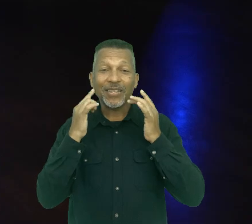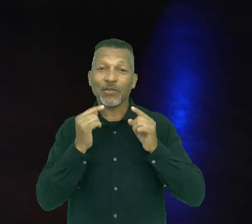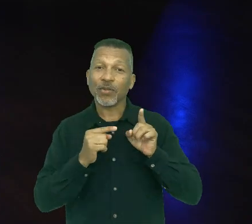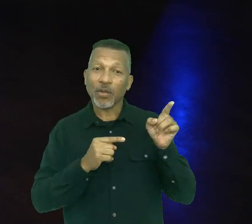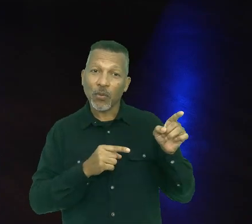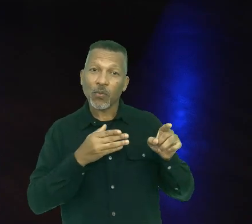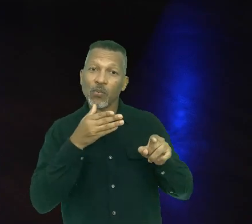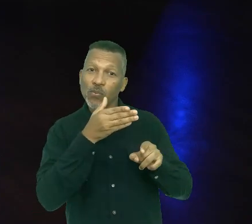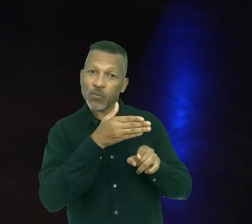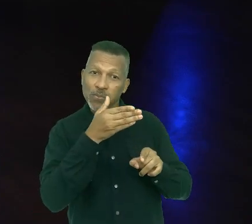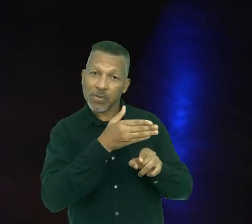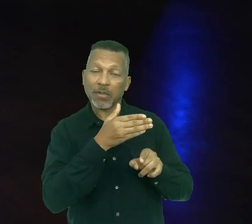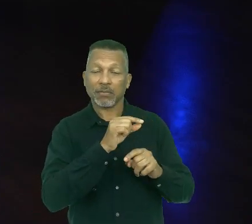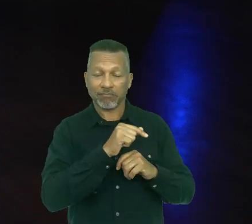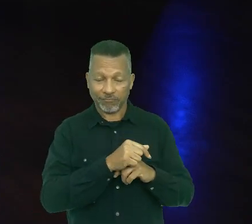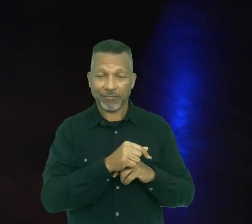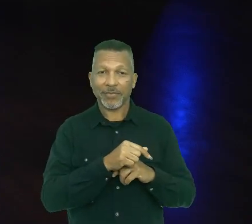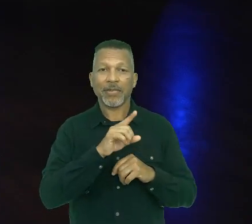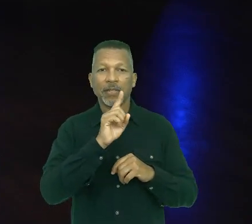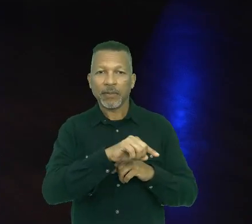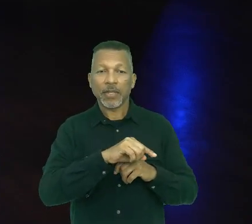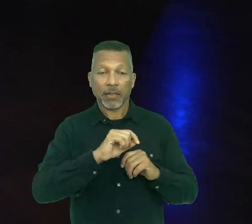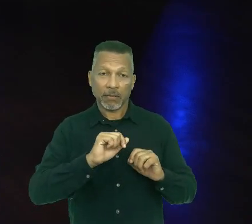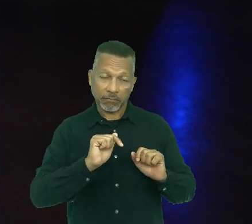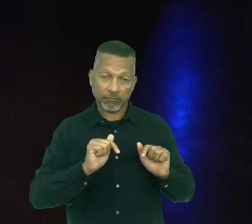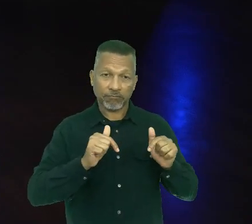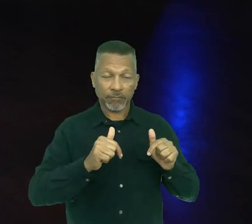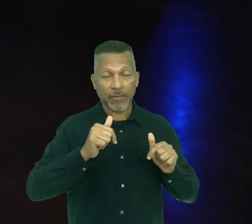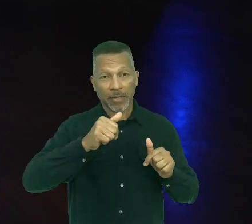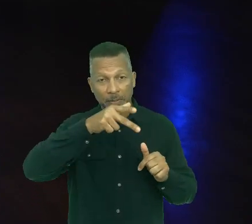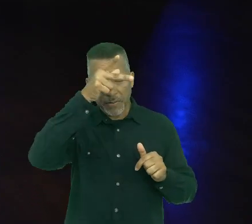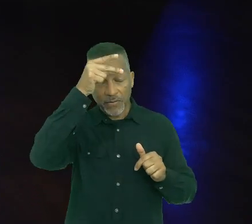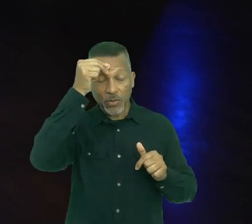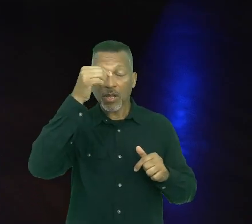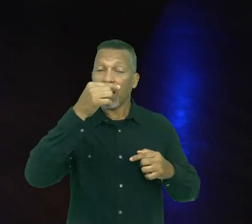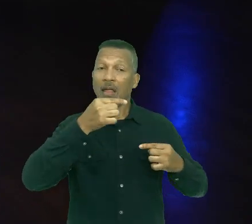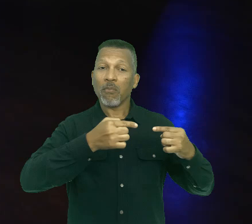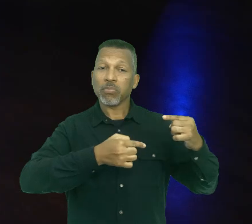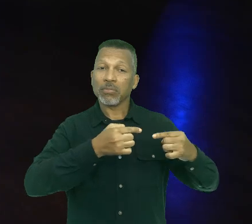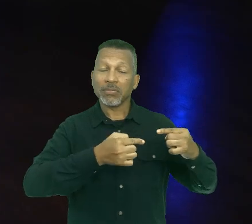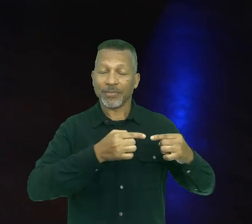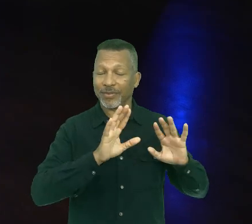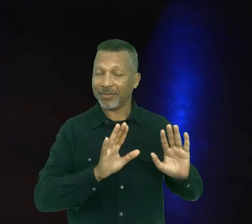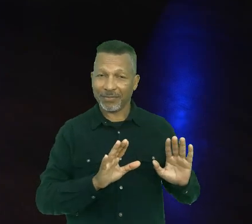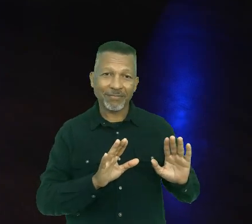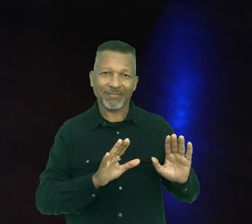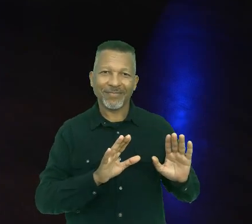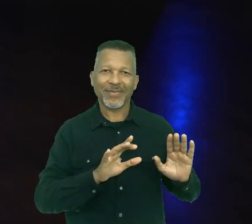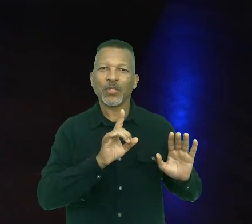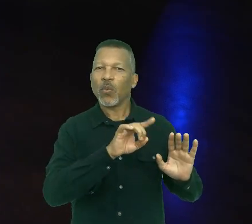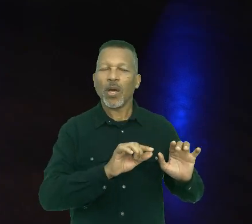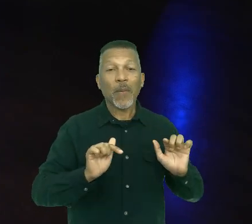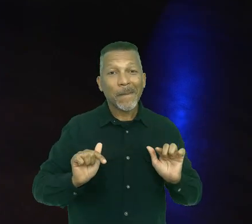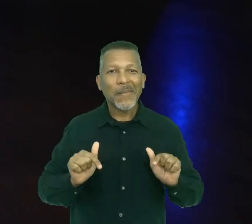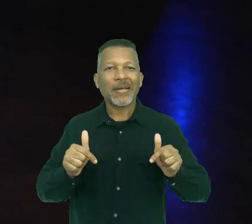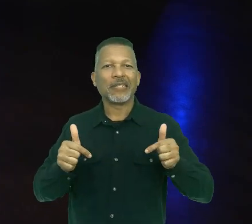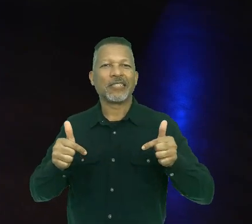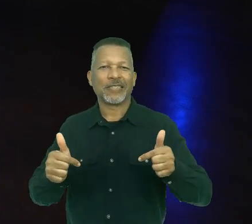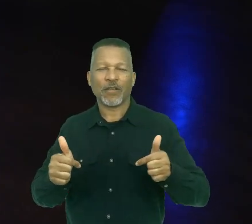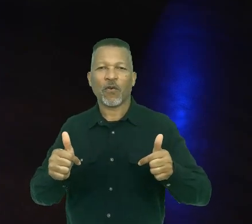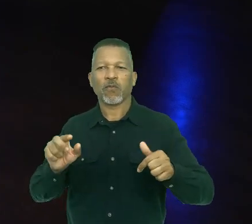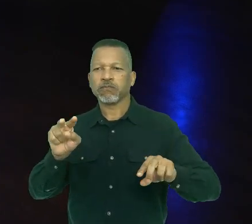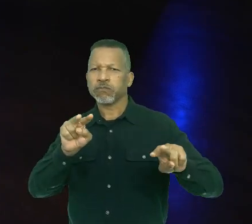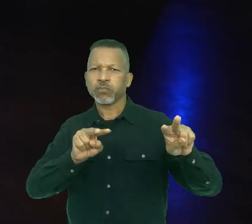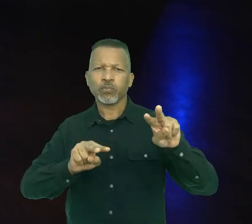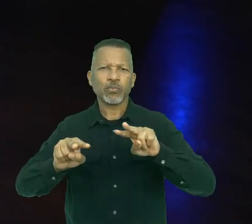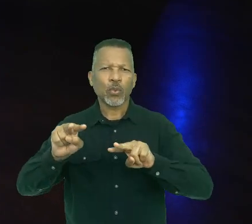frequentava, pela ação da prefeitura, político. Era o teatro do oprimido, não era a ação vista como